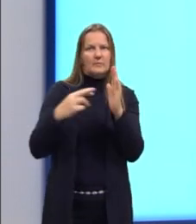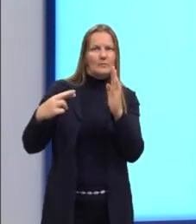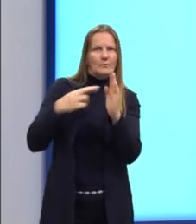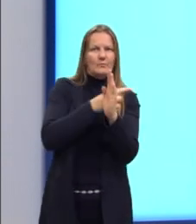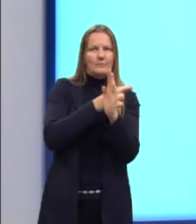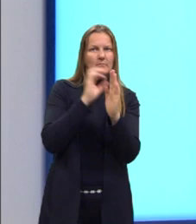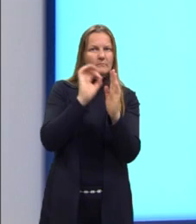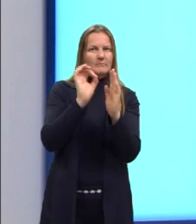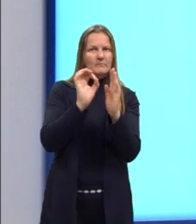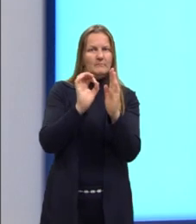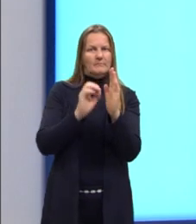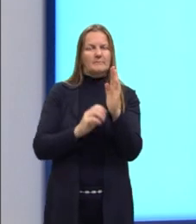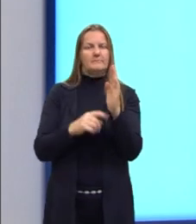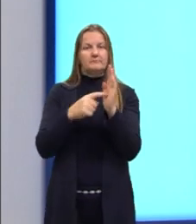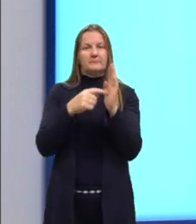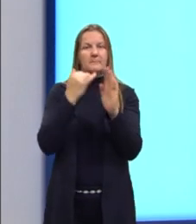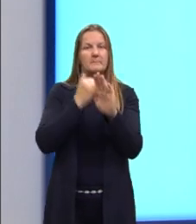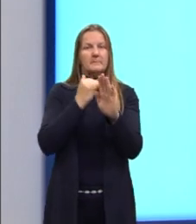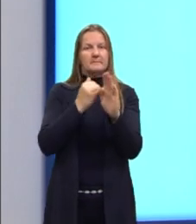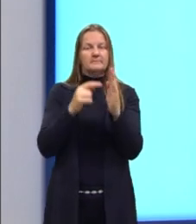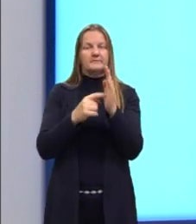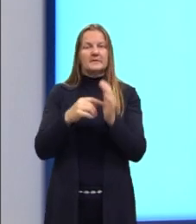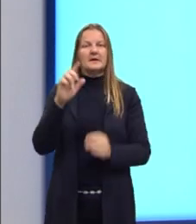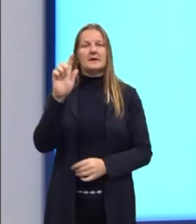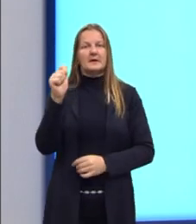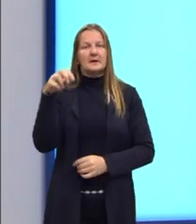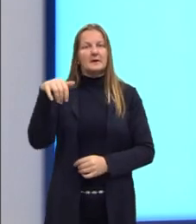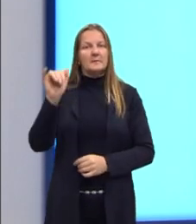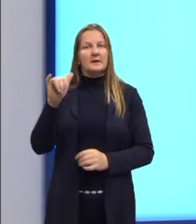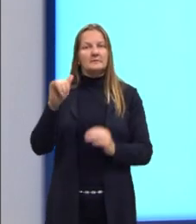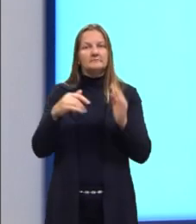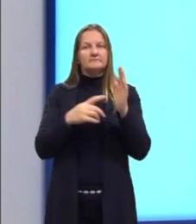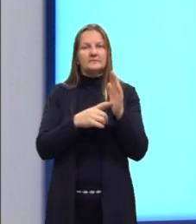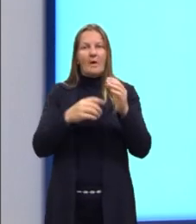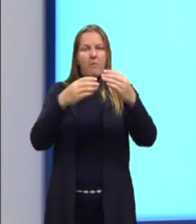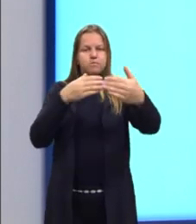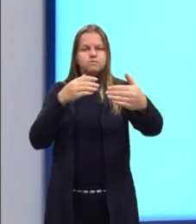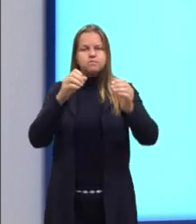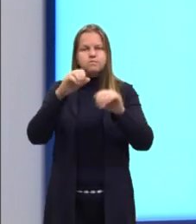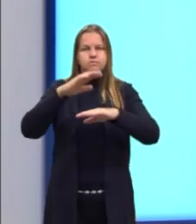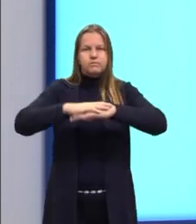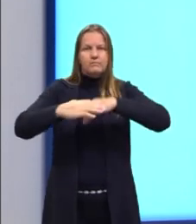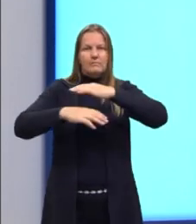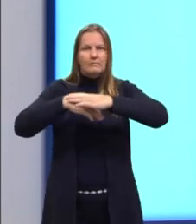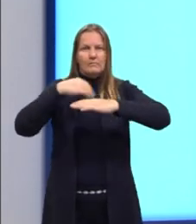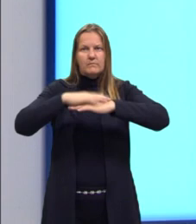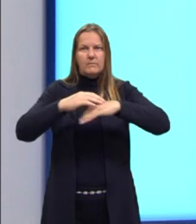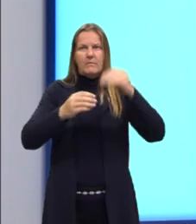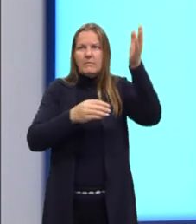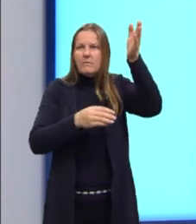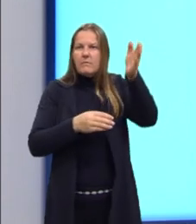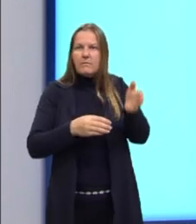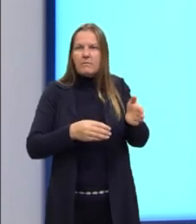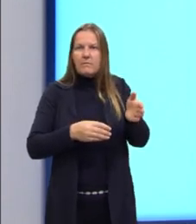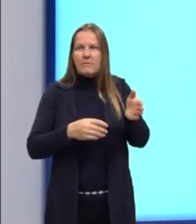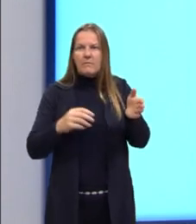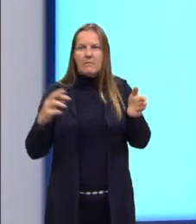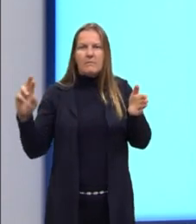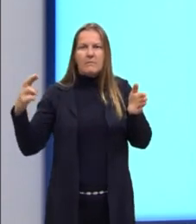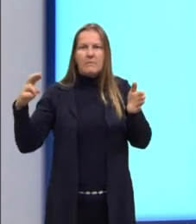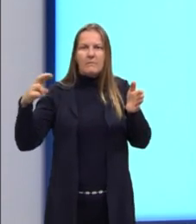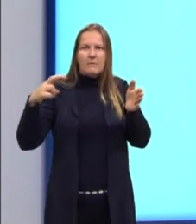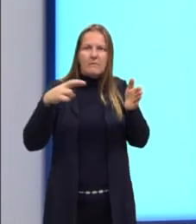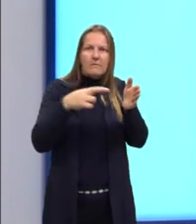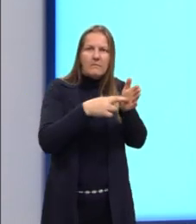penetração da radiação Beta ele a Gama já precisa de uma parede de e nas analisarmos aqui a imagem é uma